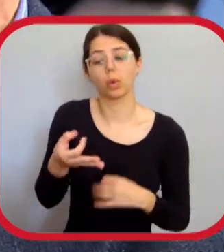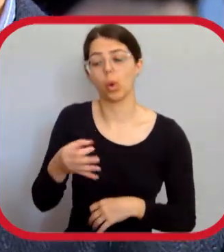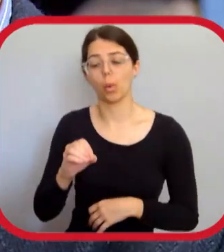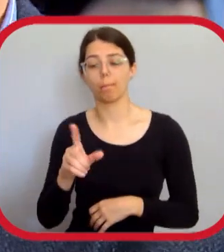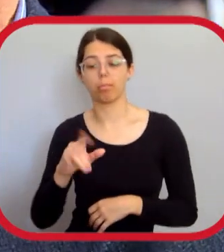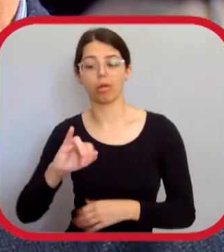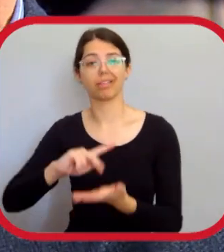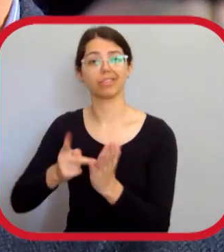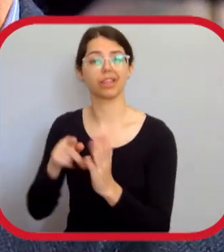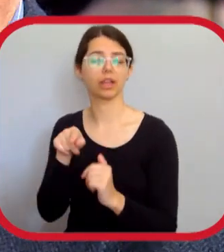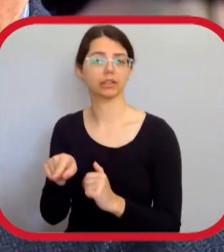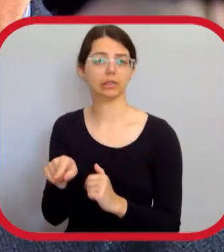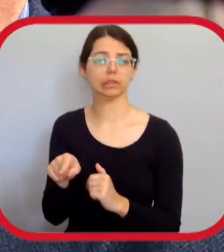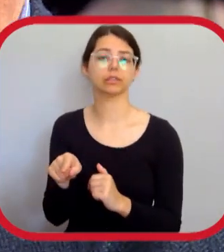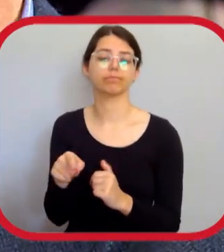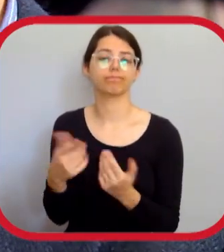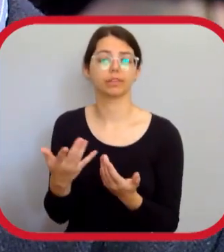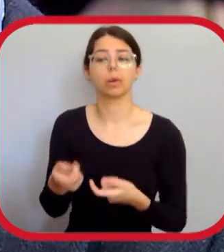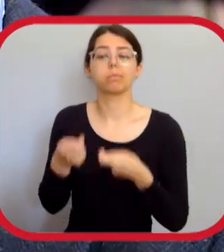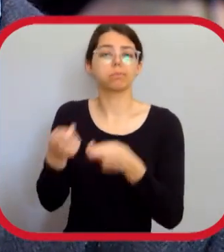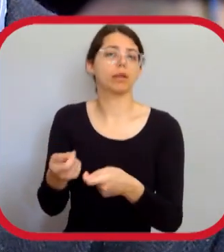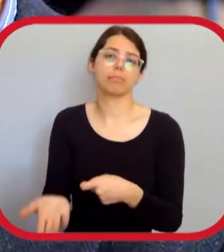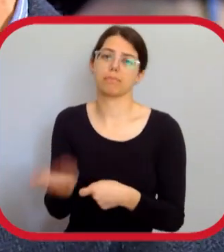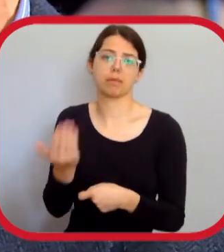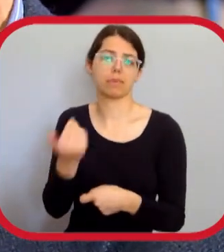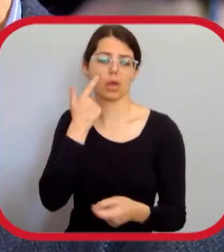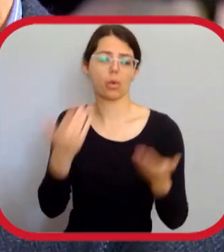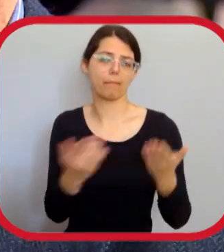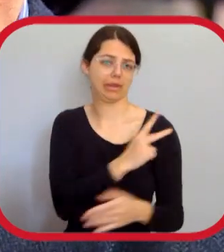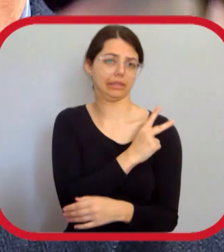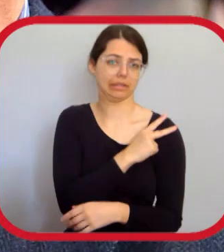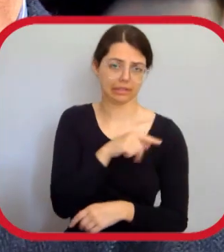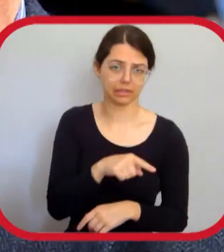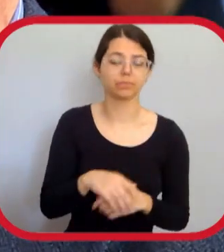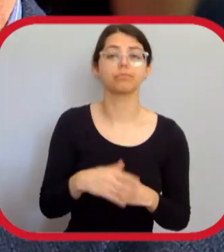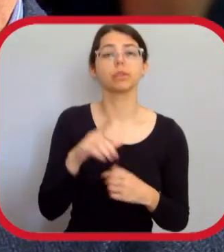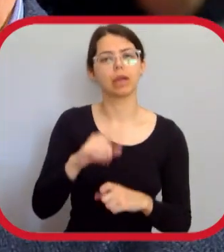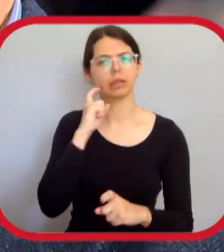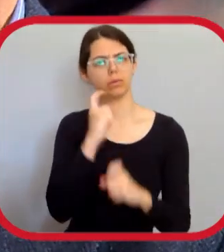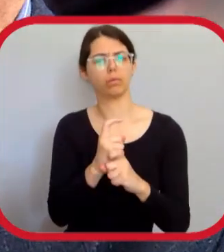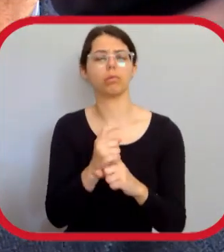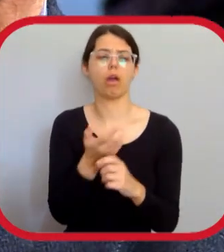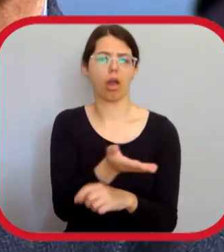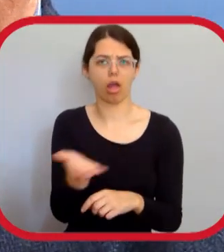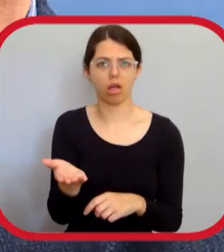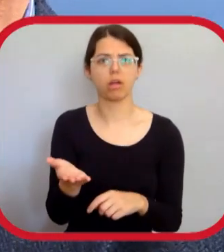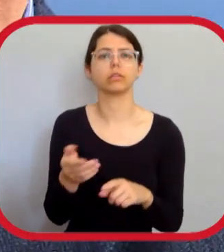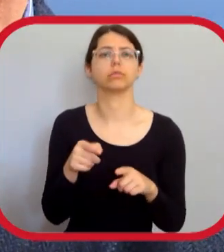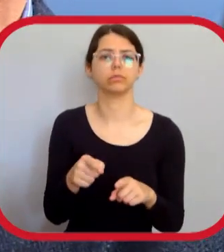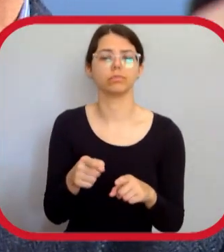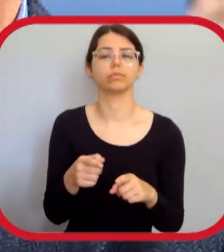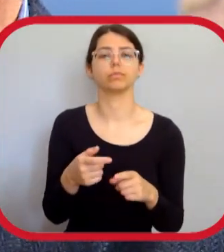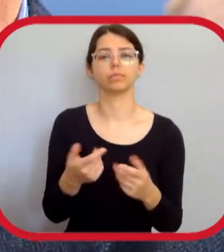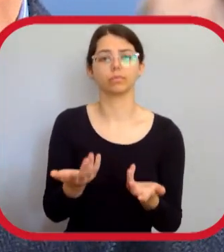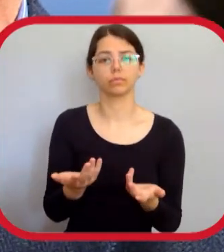o sistema politécnico sempre esteve subfinanciado face à universidade e face às exigências que neste momento